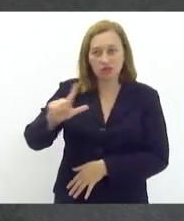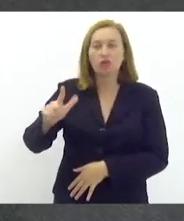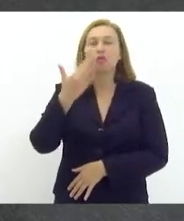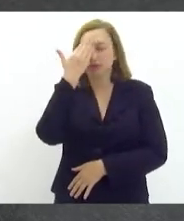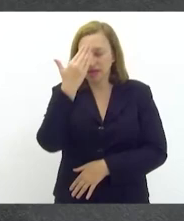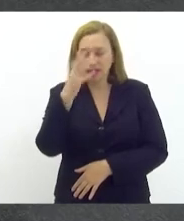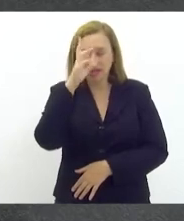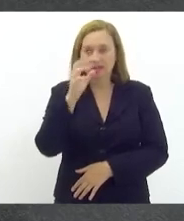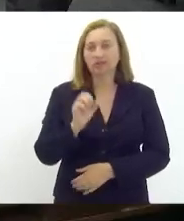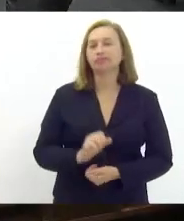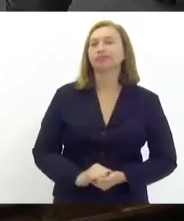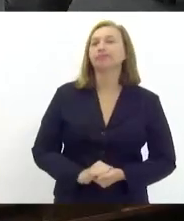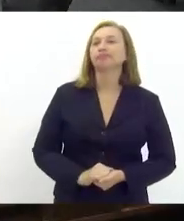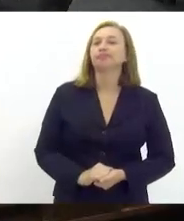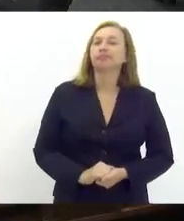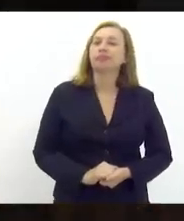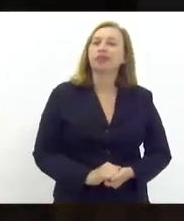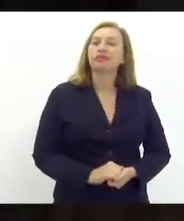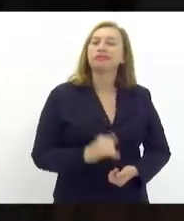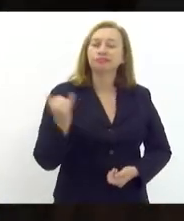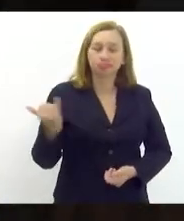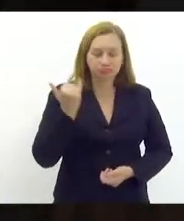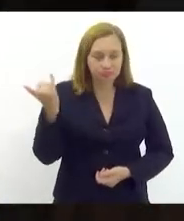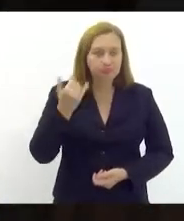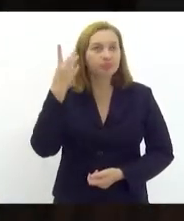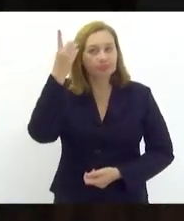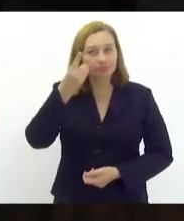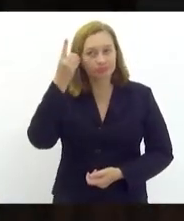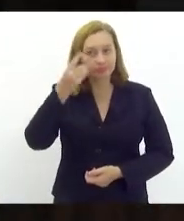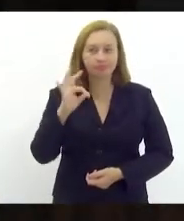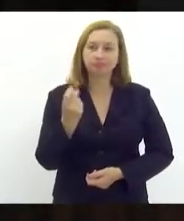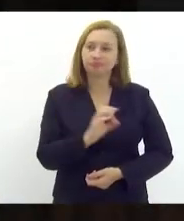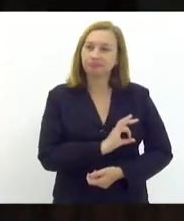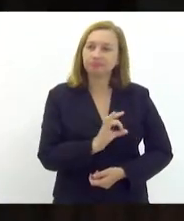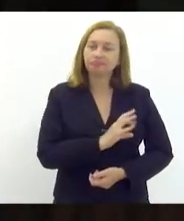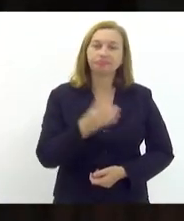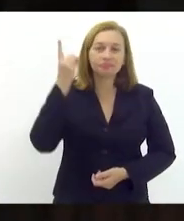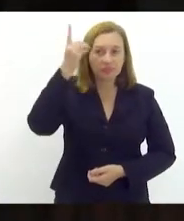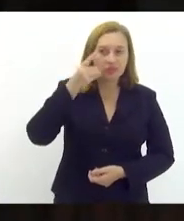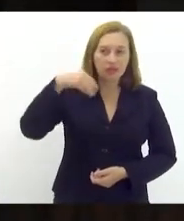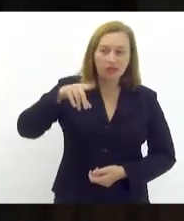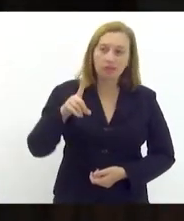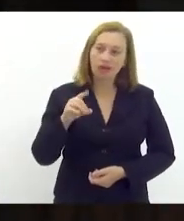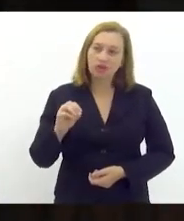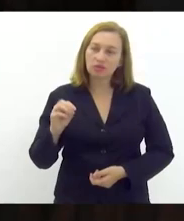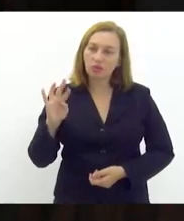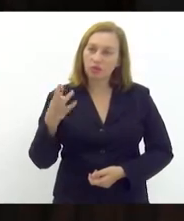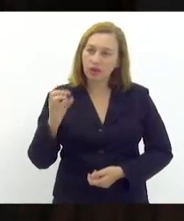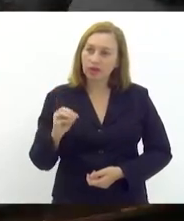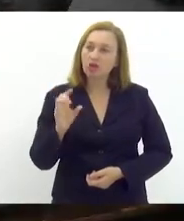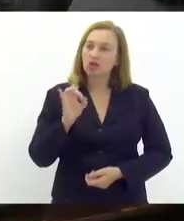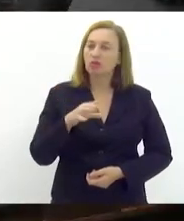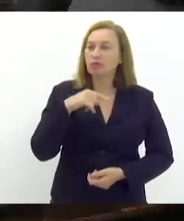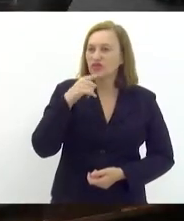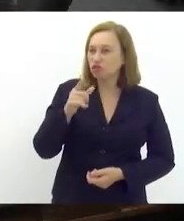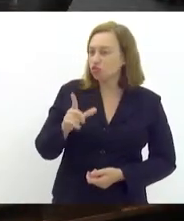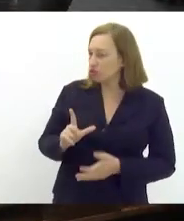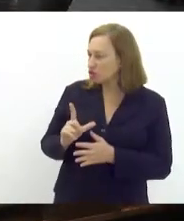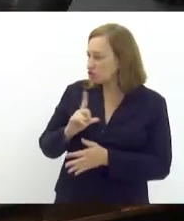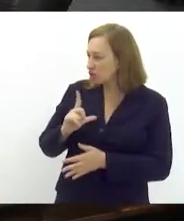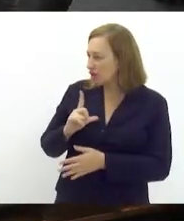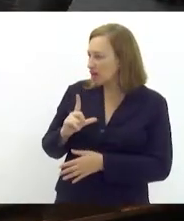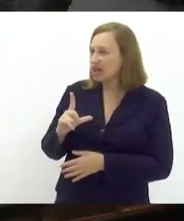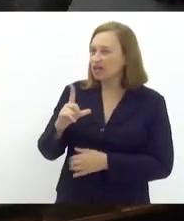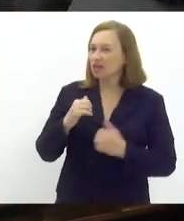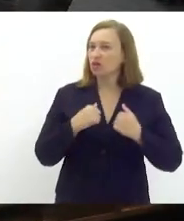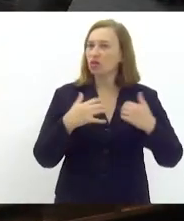obrigada importantíssimo deputada Marta Rocha Deputado Márcio Gualberto é só para tirar uma dúvida uma audiência